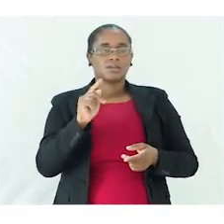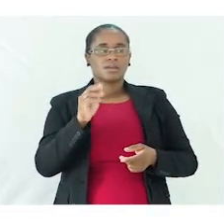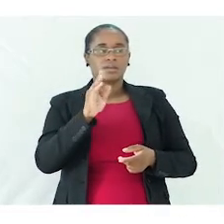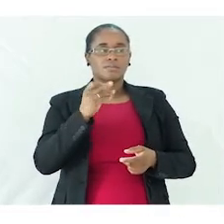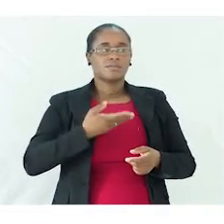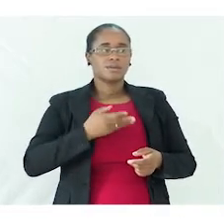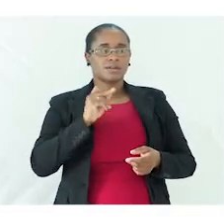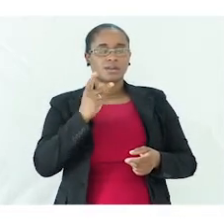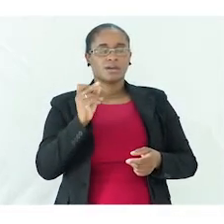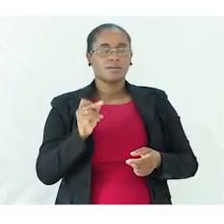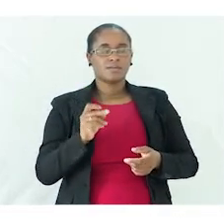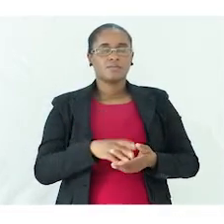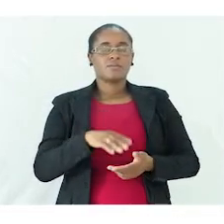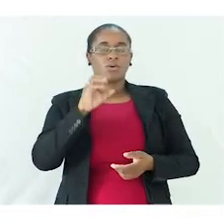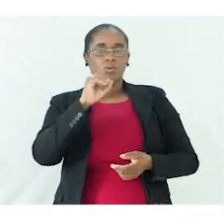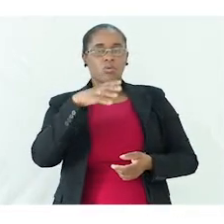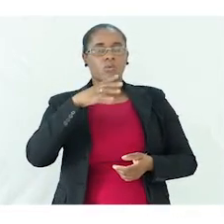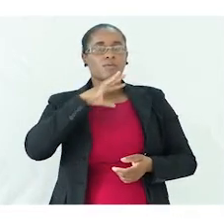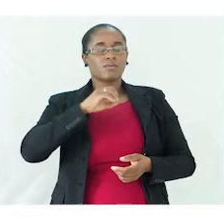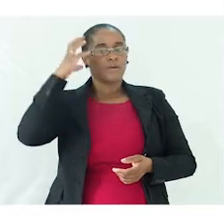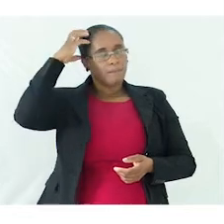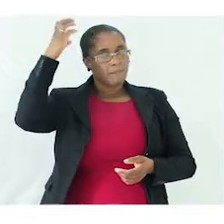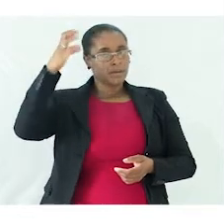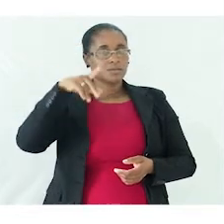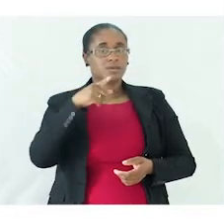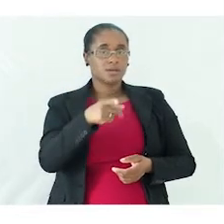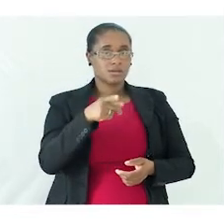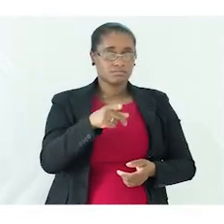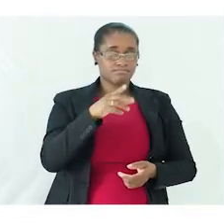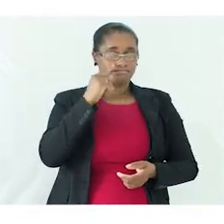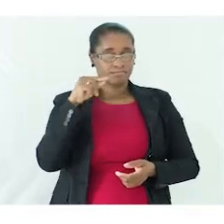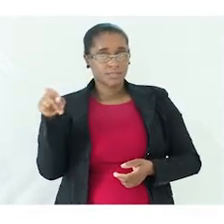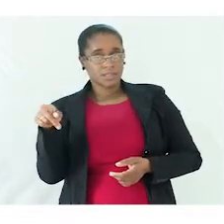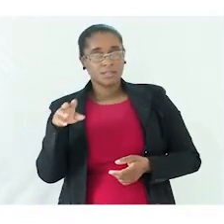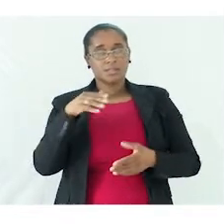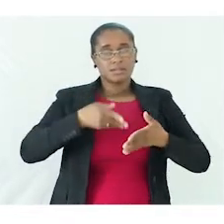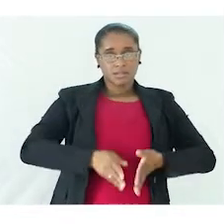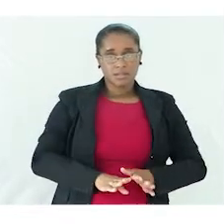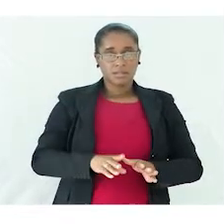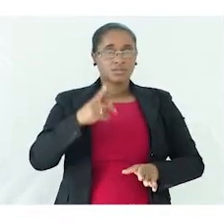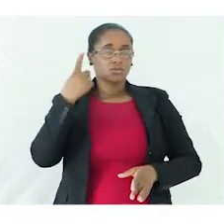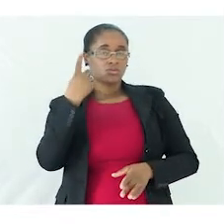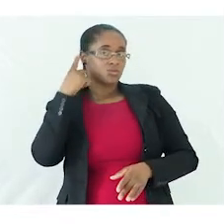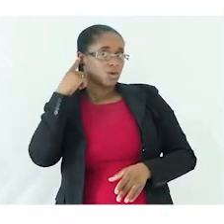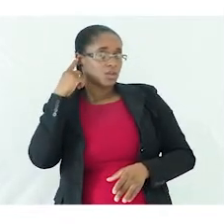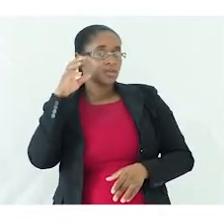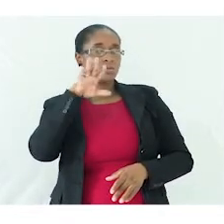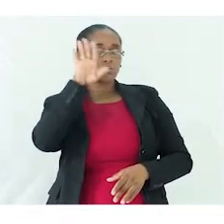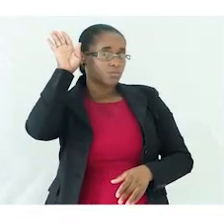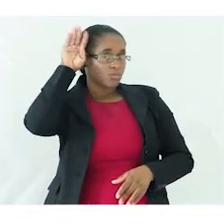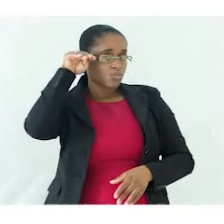essas palavras pertencem a que classe? Classe dos substantivos.